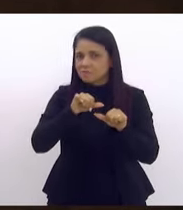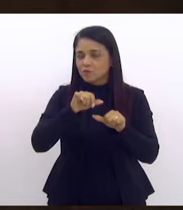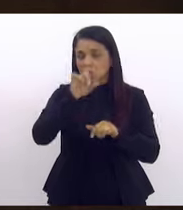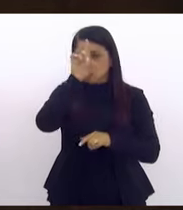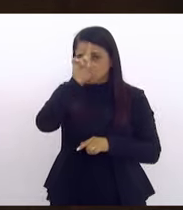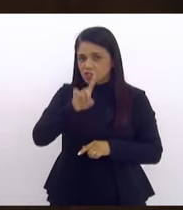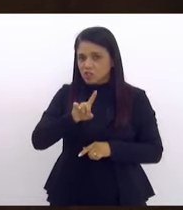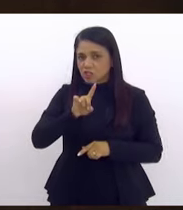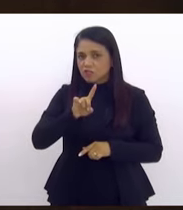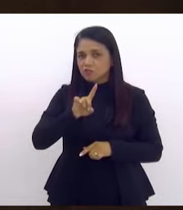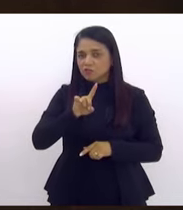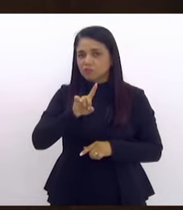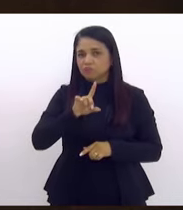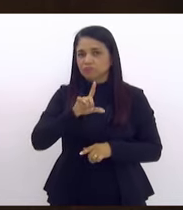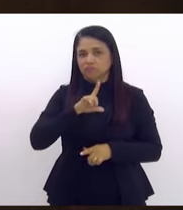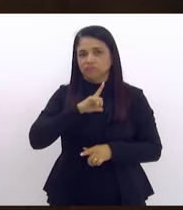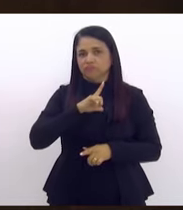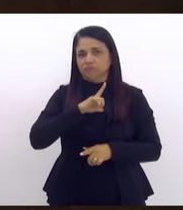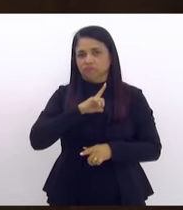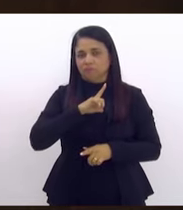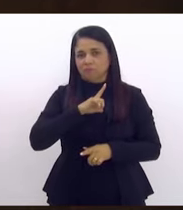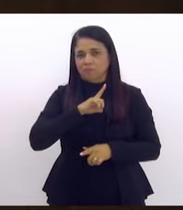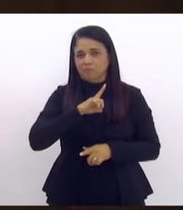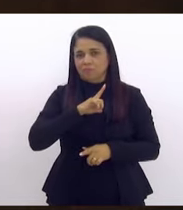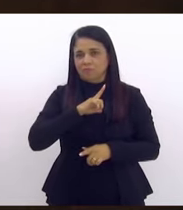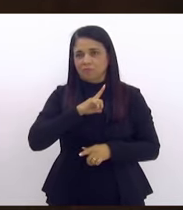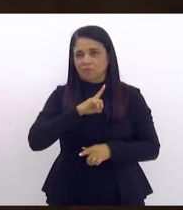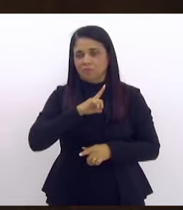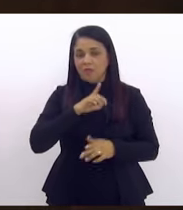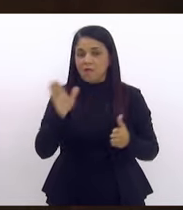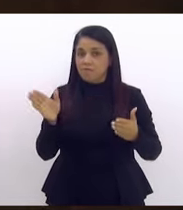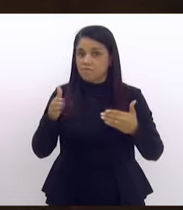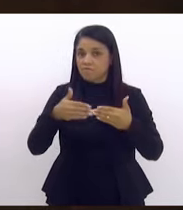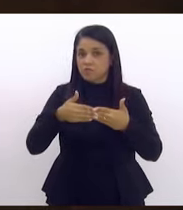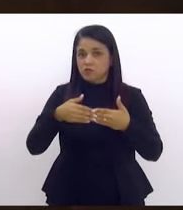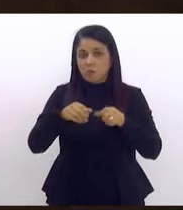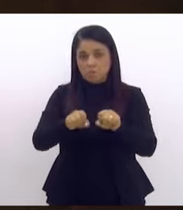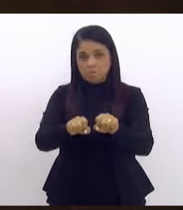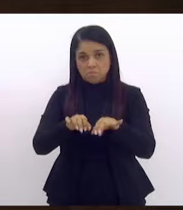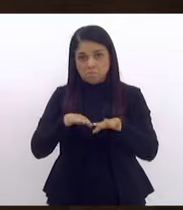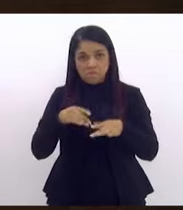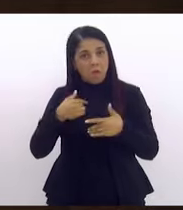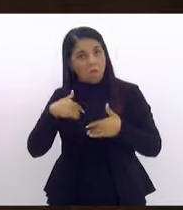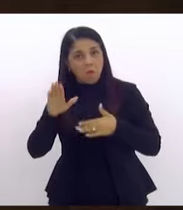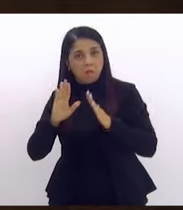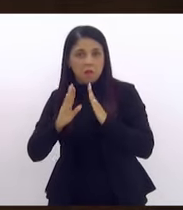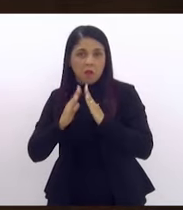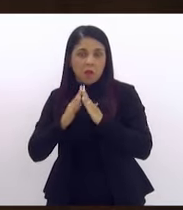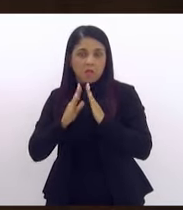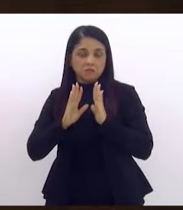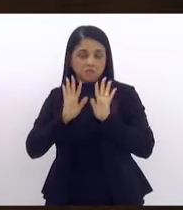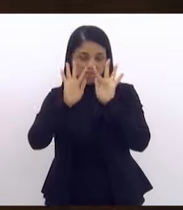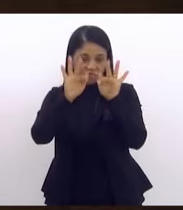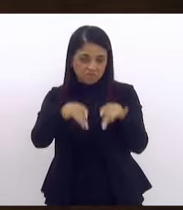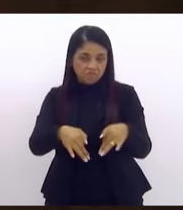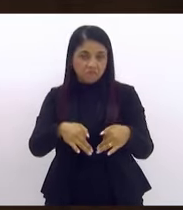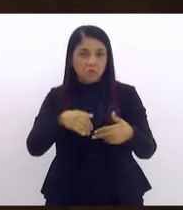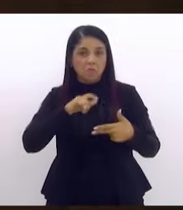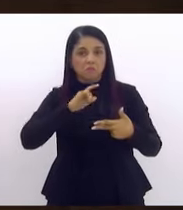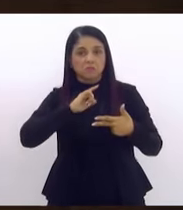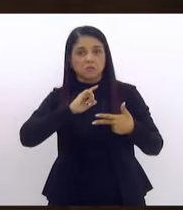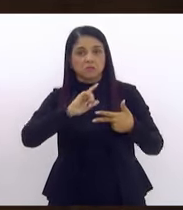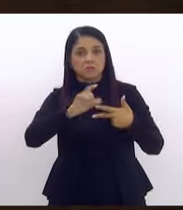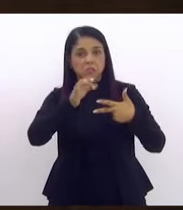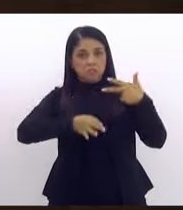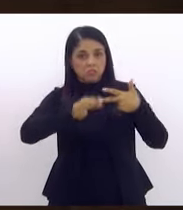direito adquirido significa fechar as portas do parlamento, vamos todos para casa e encerre o poder legislativo, porque